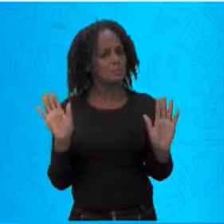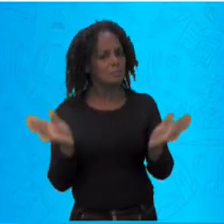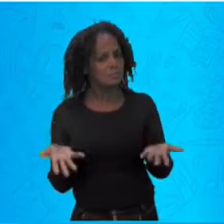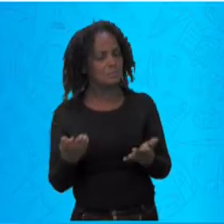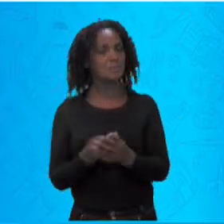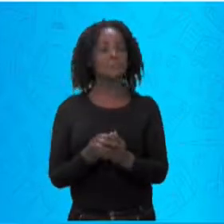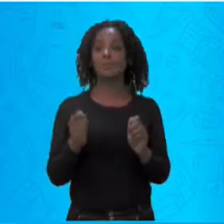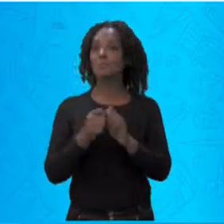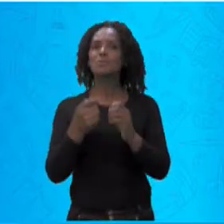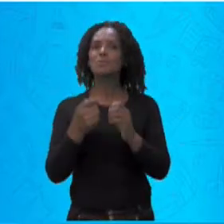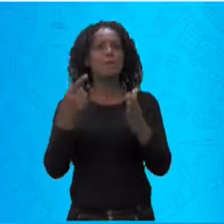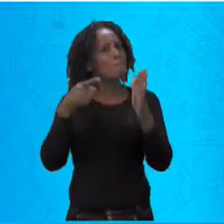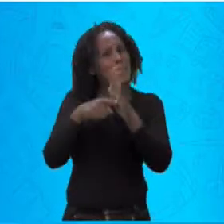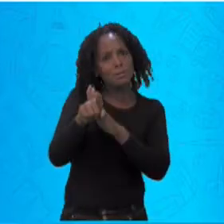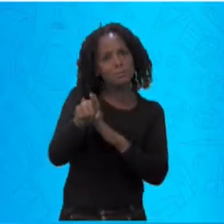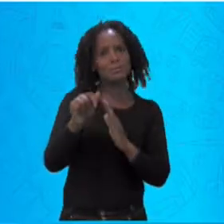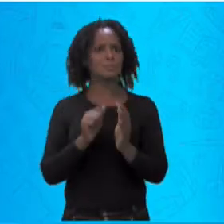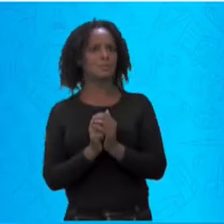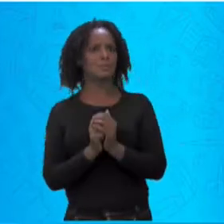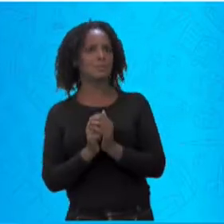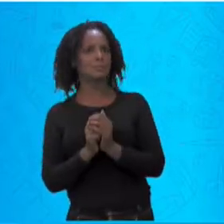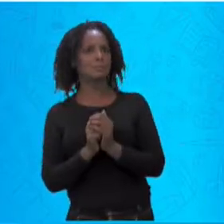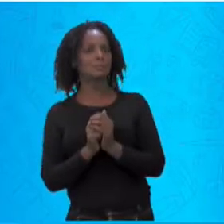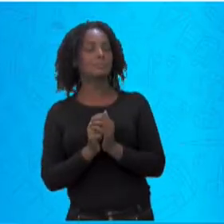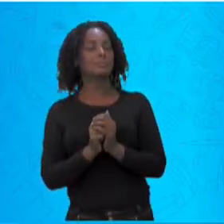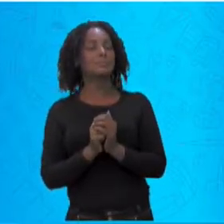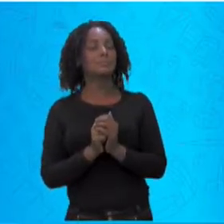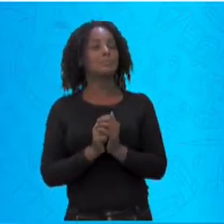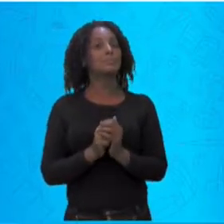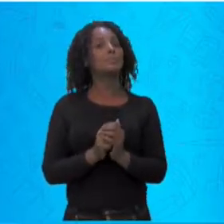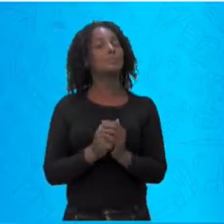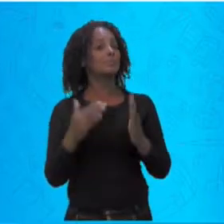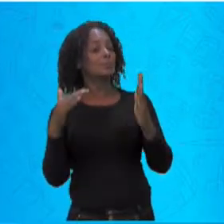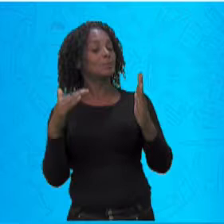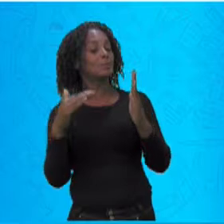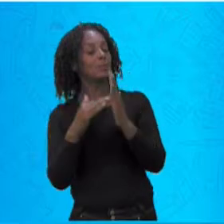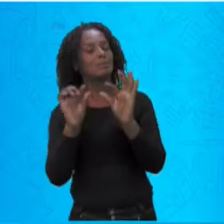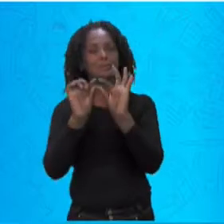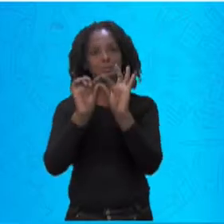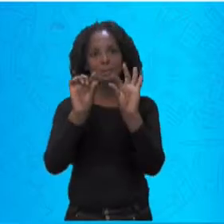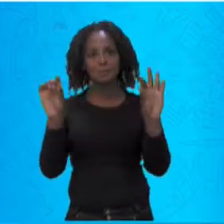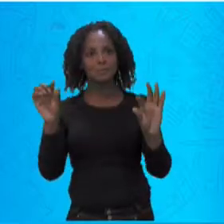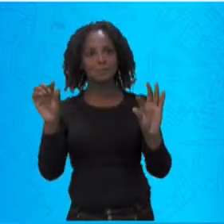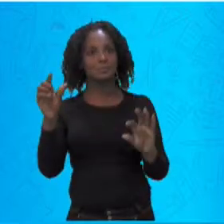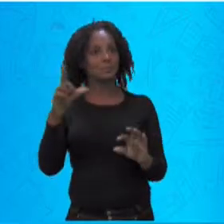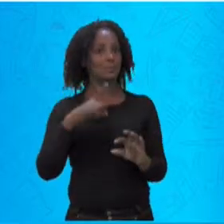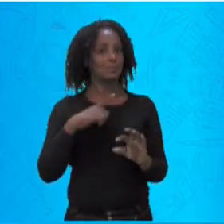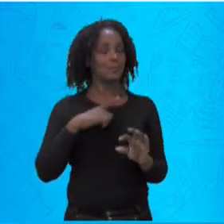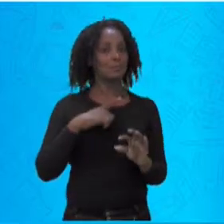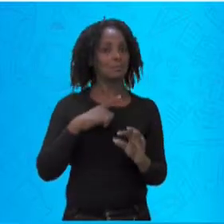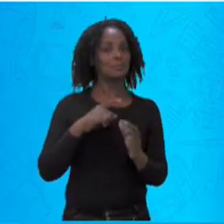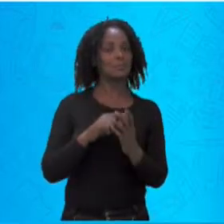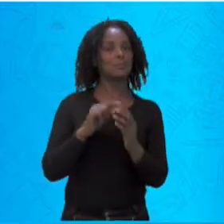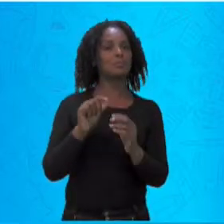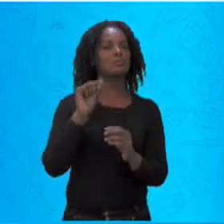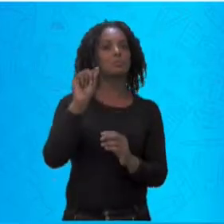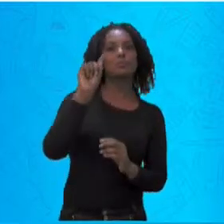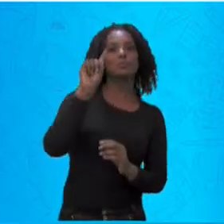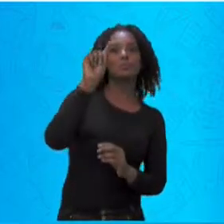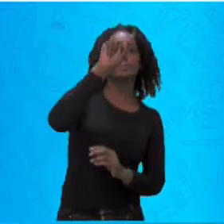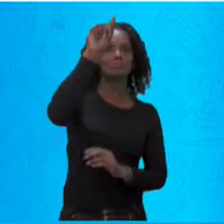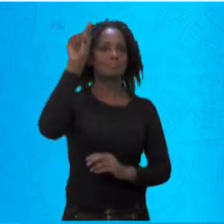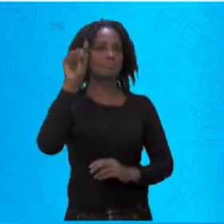uma pergunta. Por isso, no final da frase, nós temos o ponto